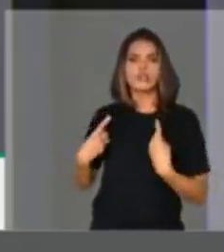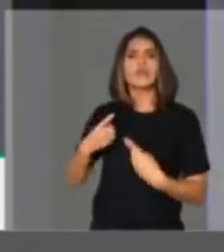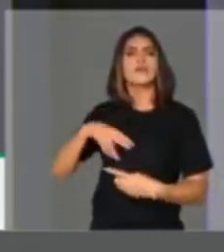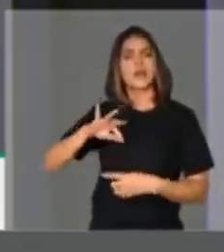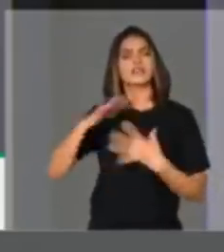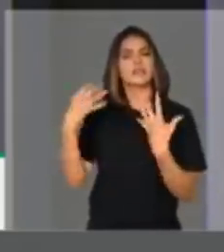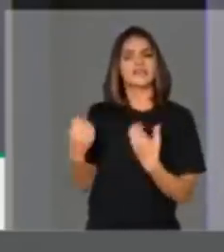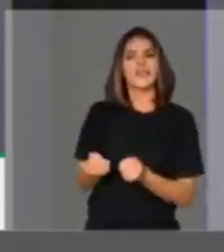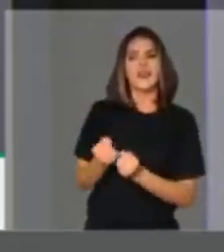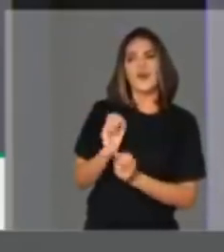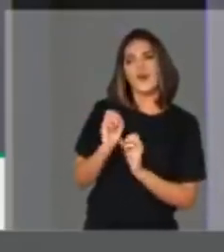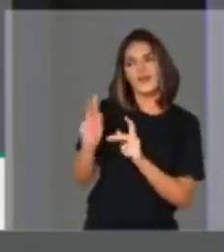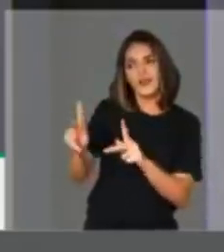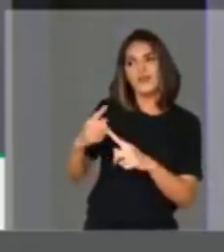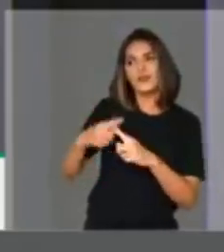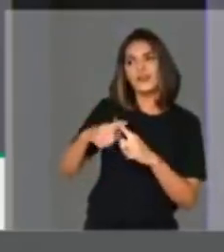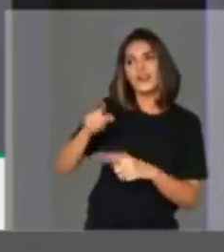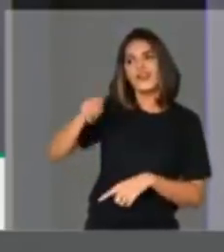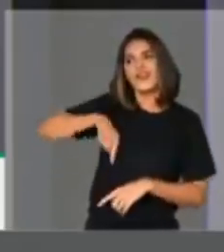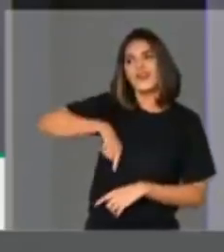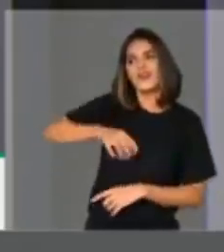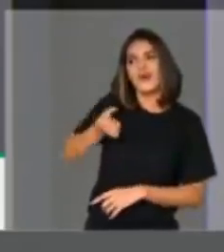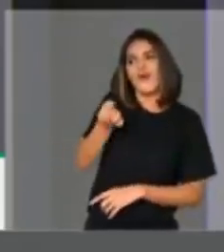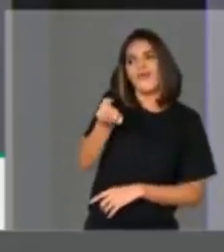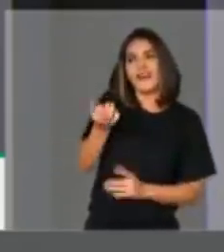que eu vou aceitar passivamente porque eu sou um pato.